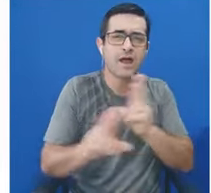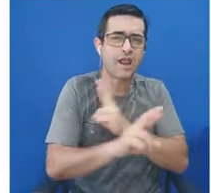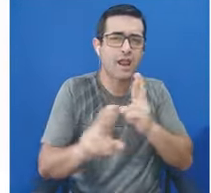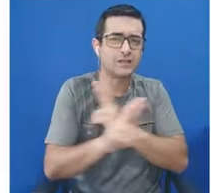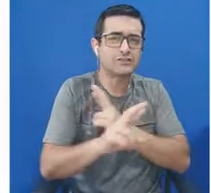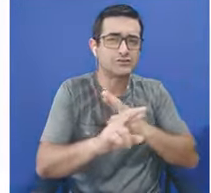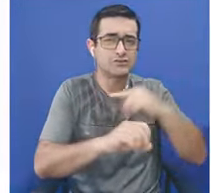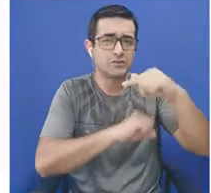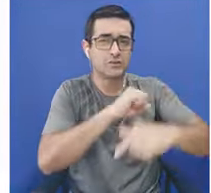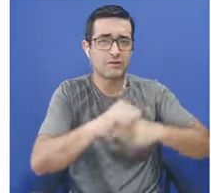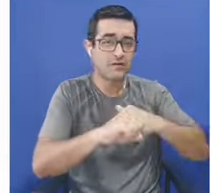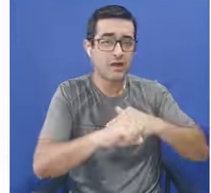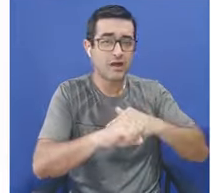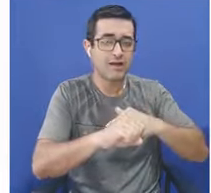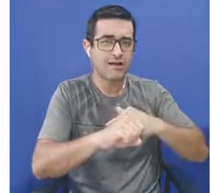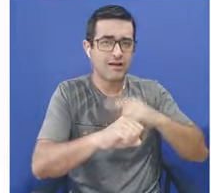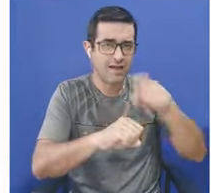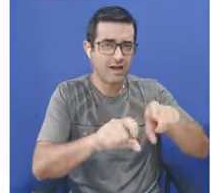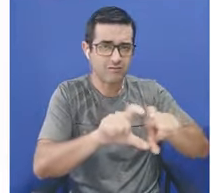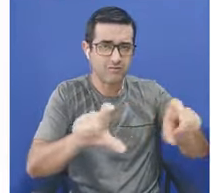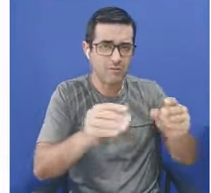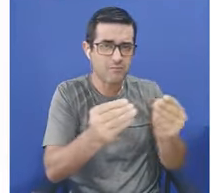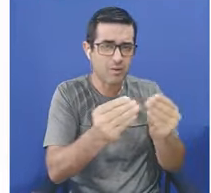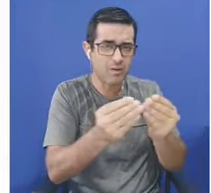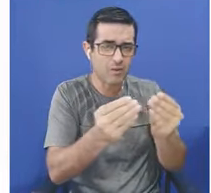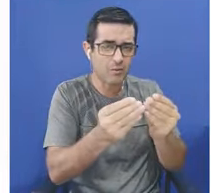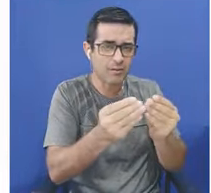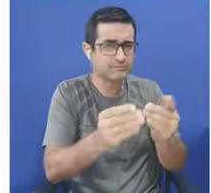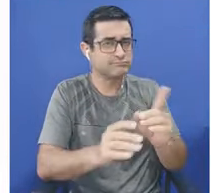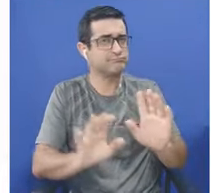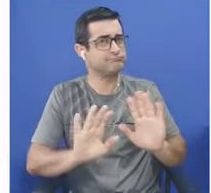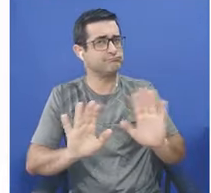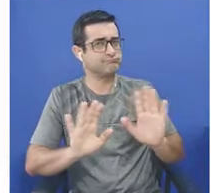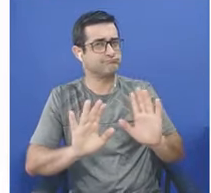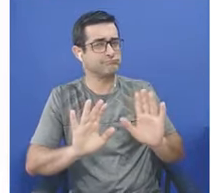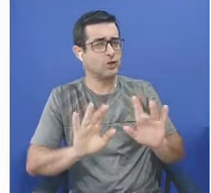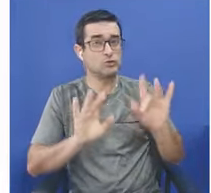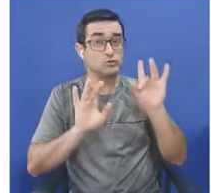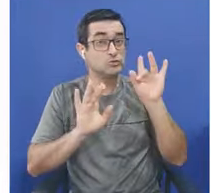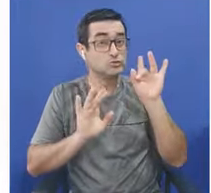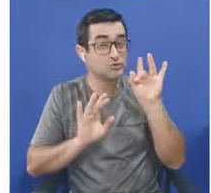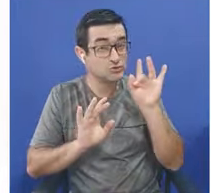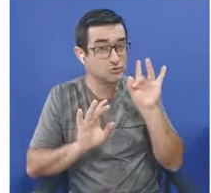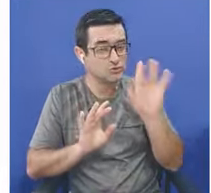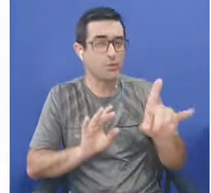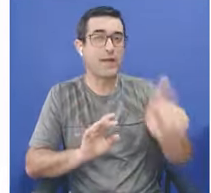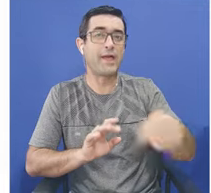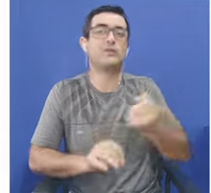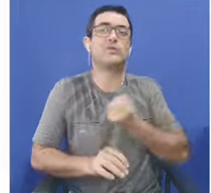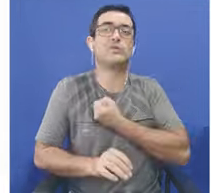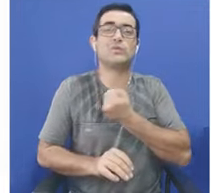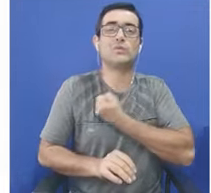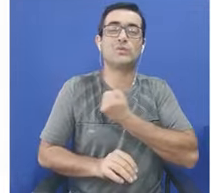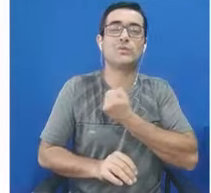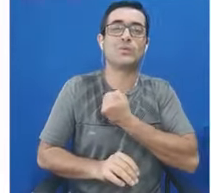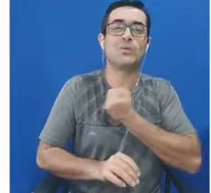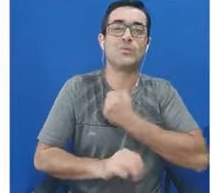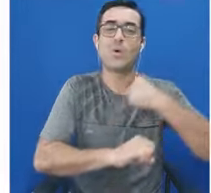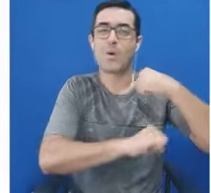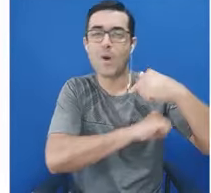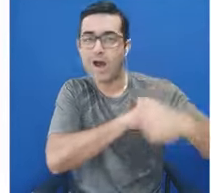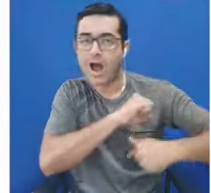uma substância. Não é a fórmula molecular. A fórmula molecular, ela vai dar exatamente